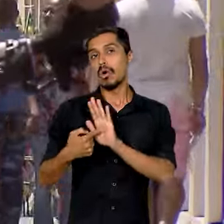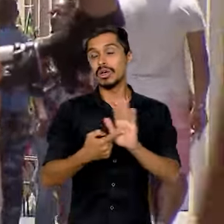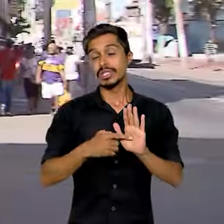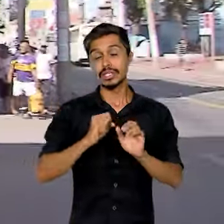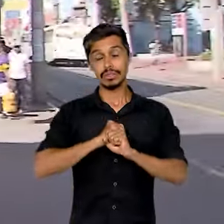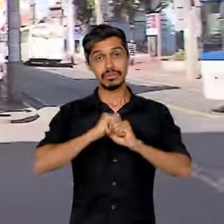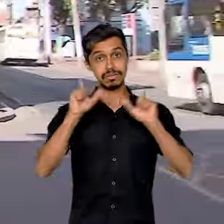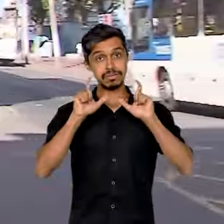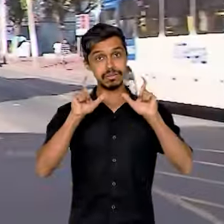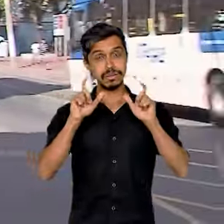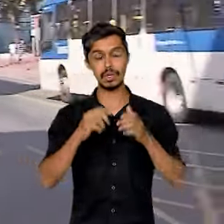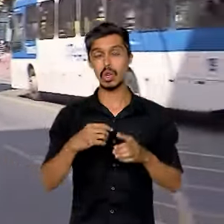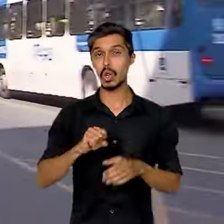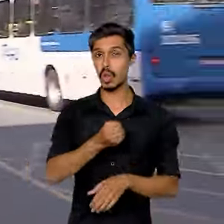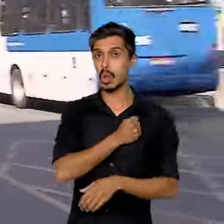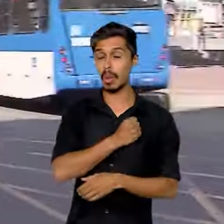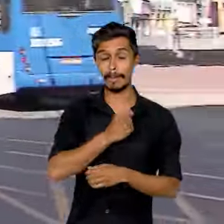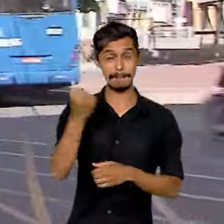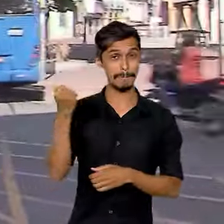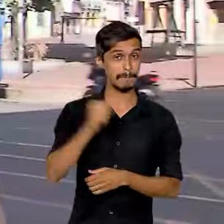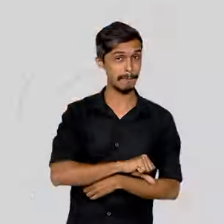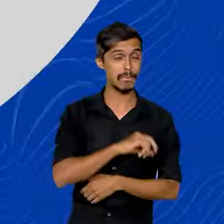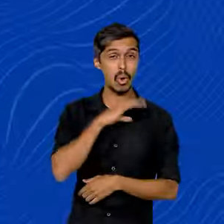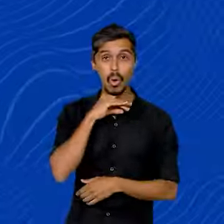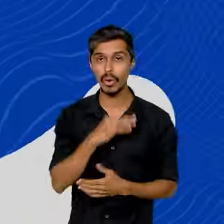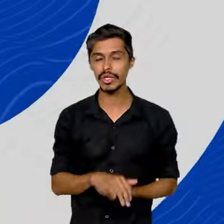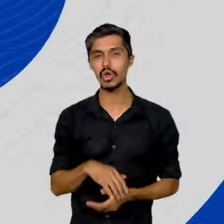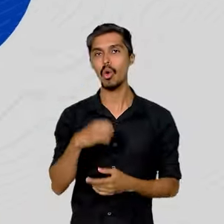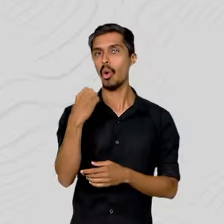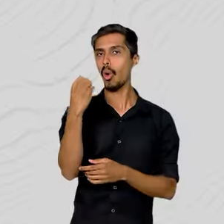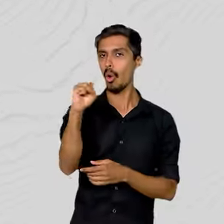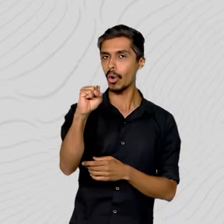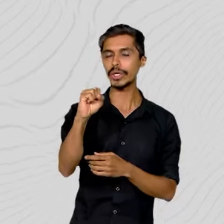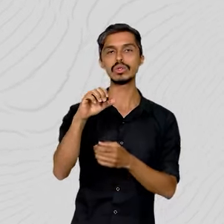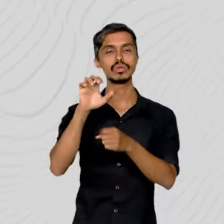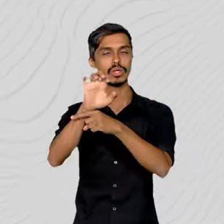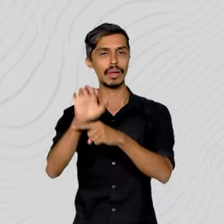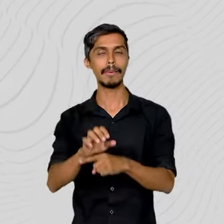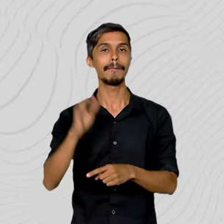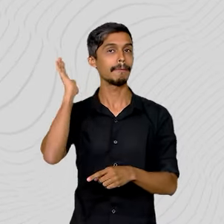São números péssimos e de apenas 8 estados.